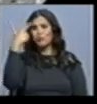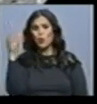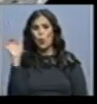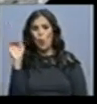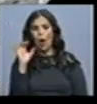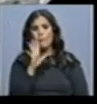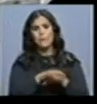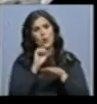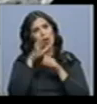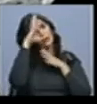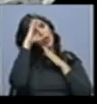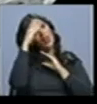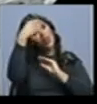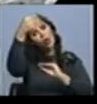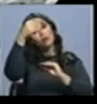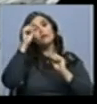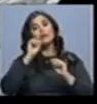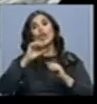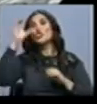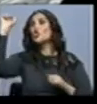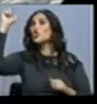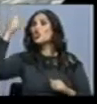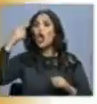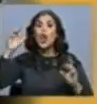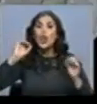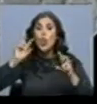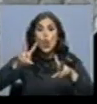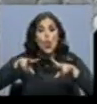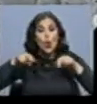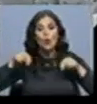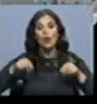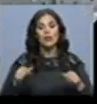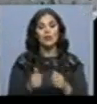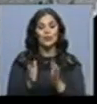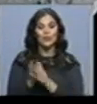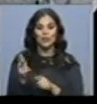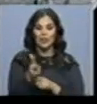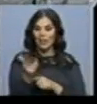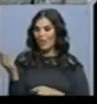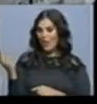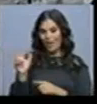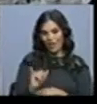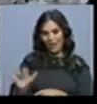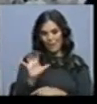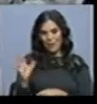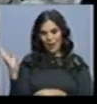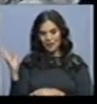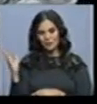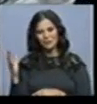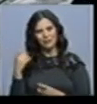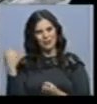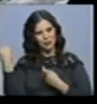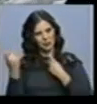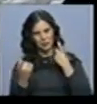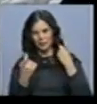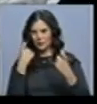da Lua. Ou seja, a luz solar nunca lá chega àquelas crateras que nós estamos a ver. E, portanto, há já algum tempo que se teoriza